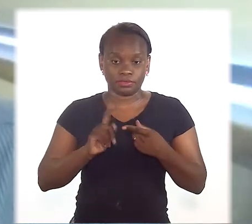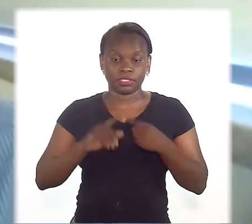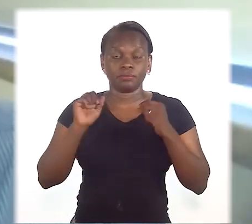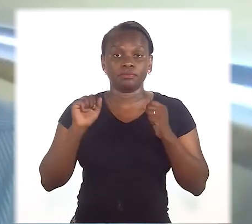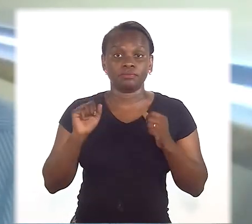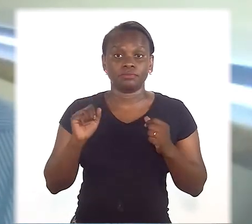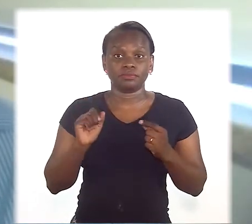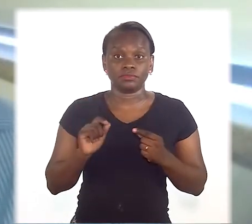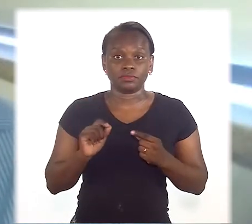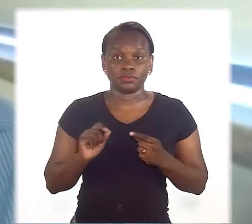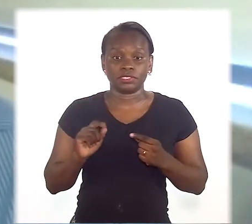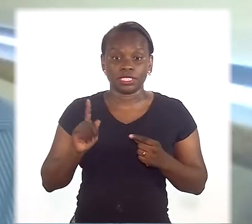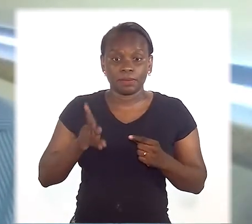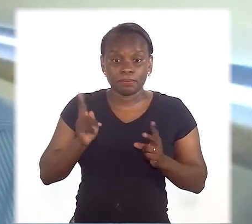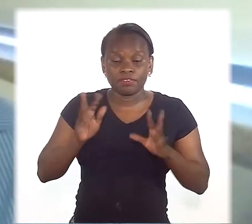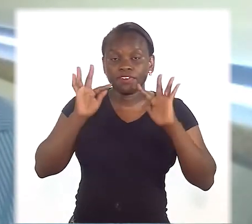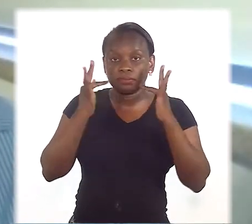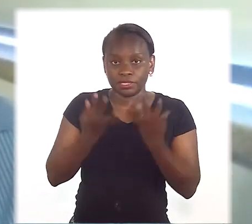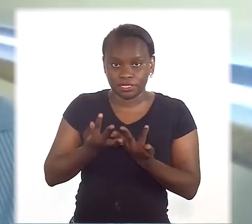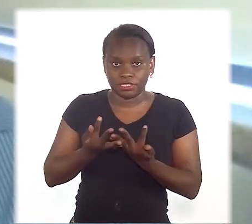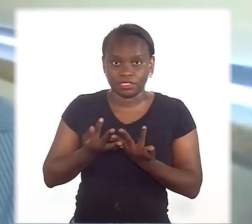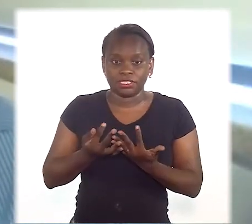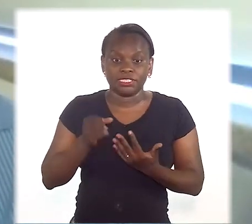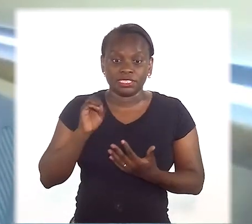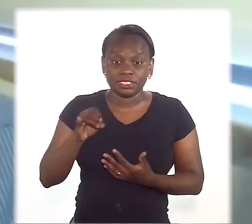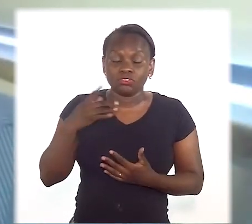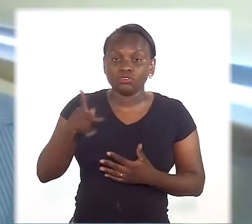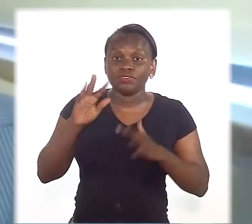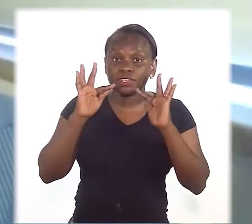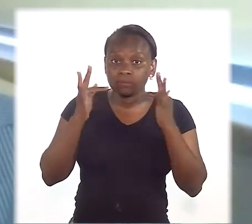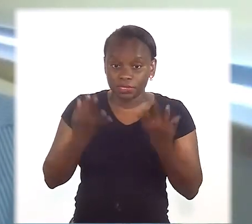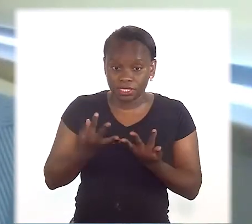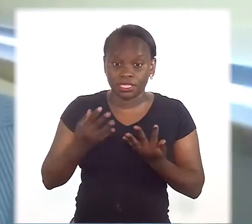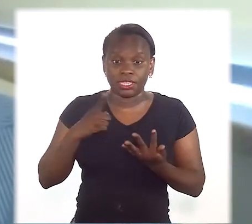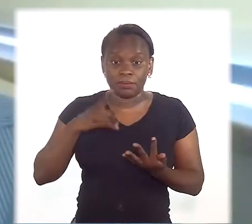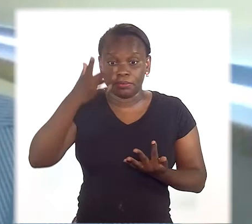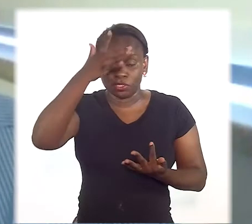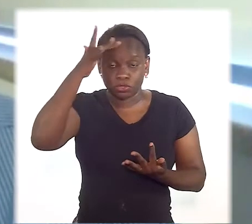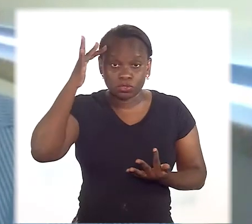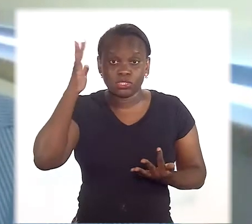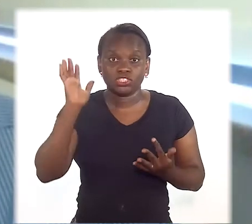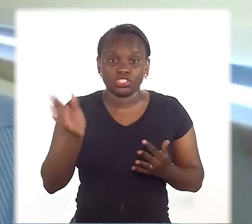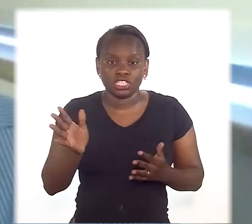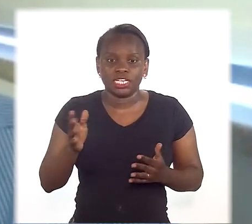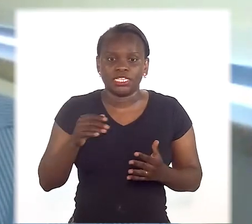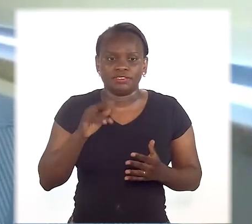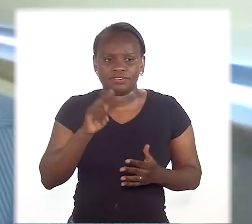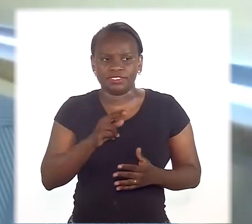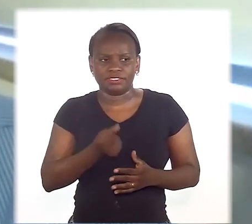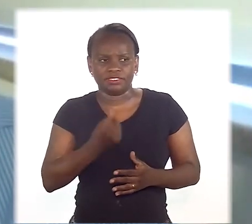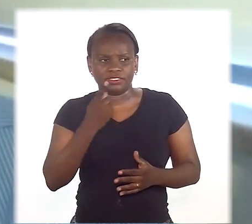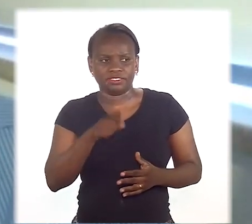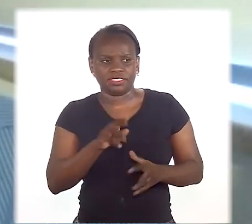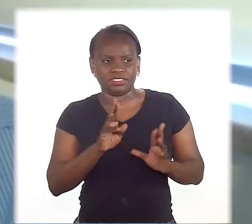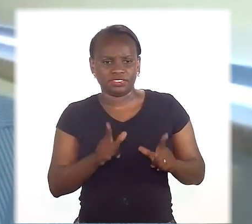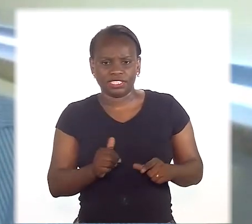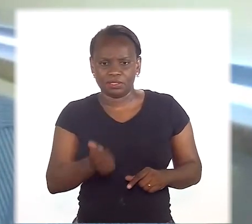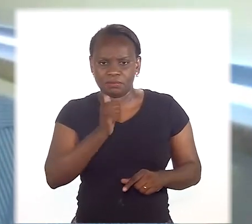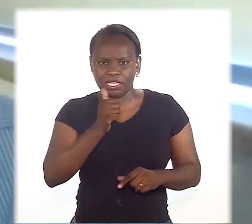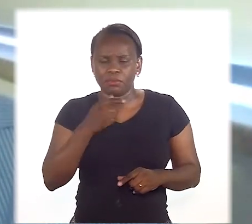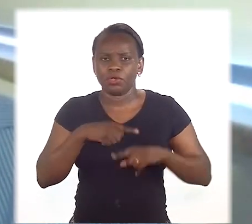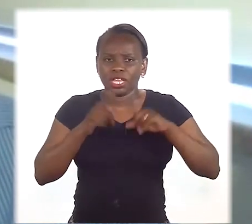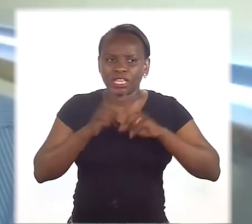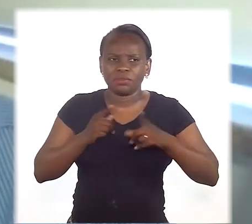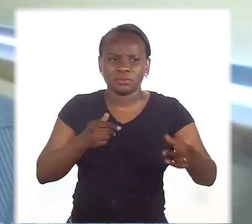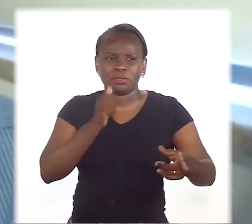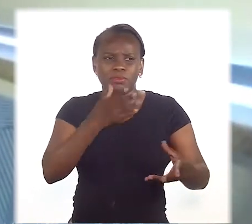A primeira condição é da própria família. Se na sua família tem pessoas já estranhando a sua forma de beber